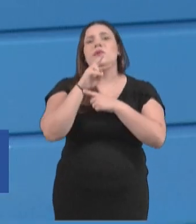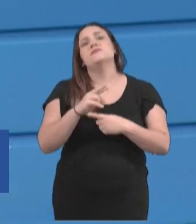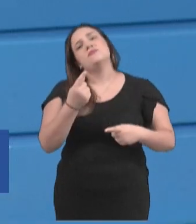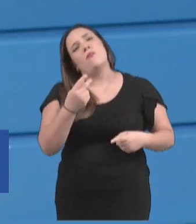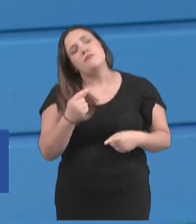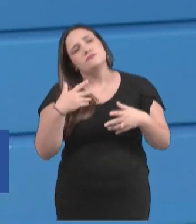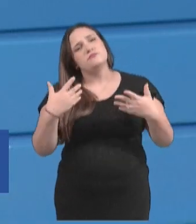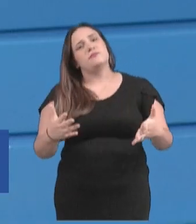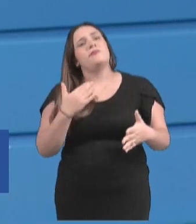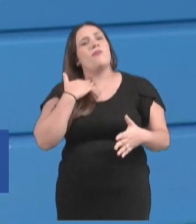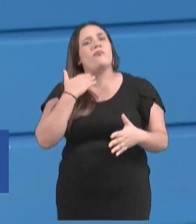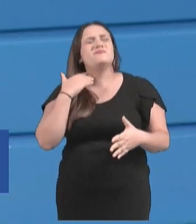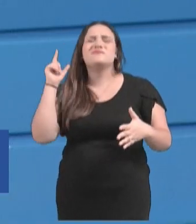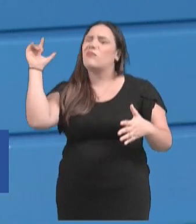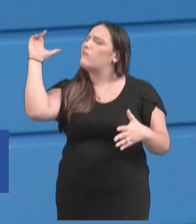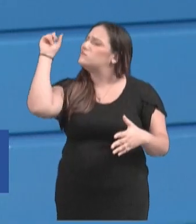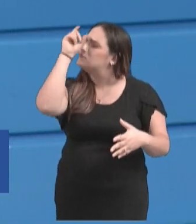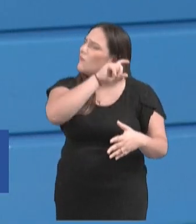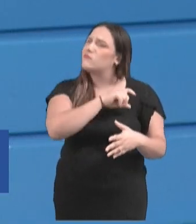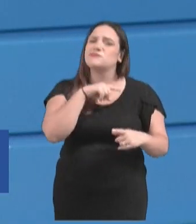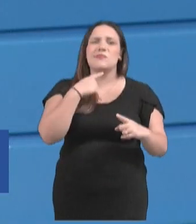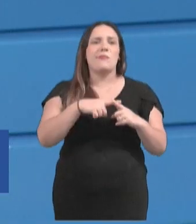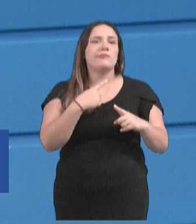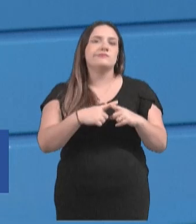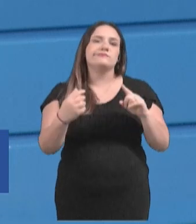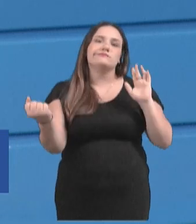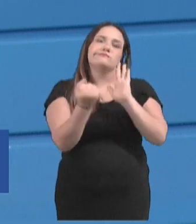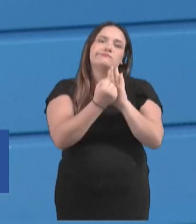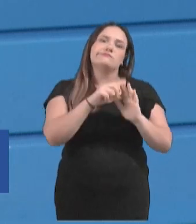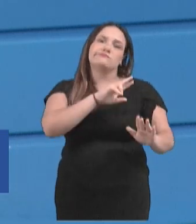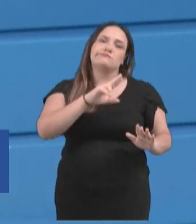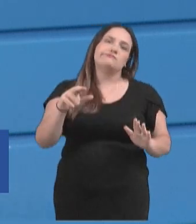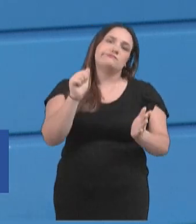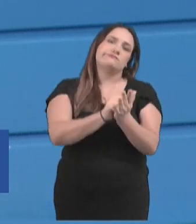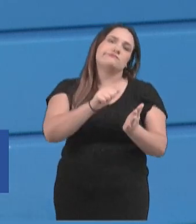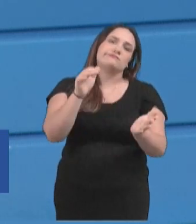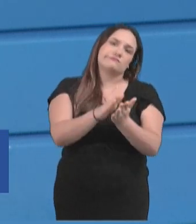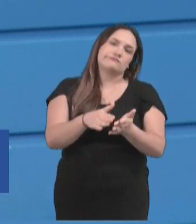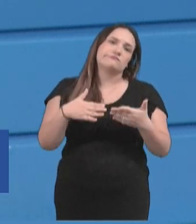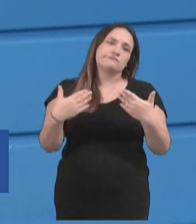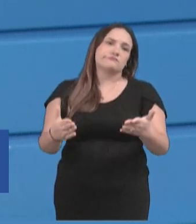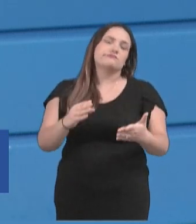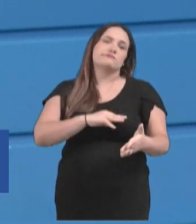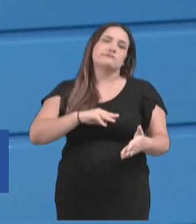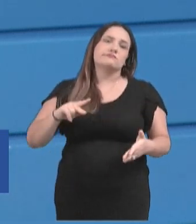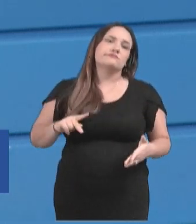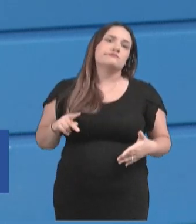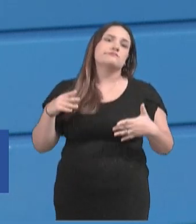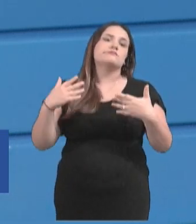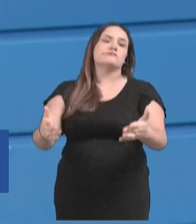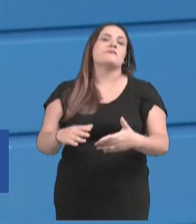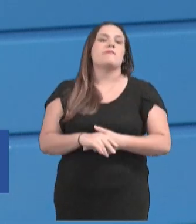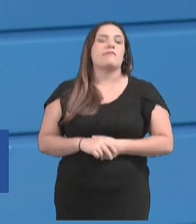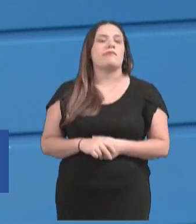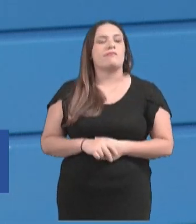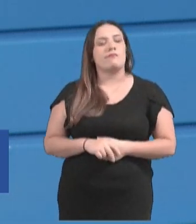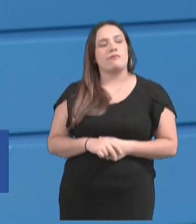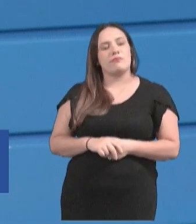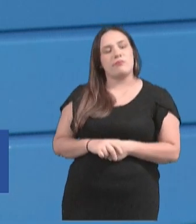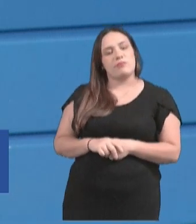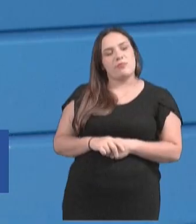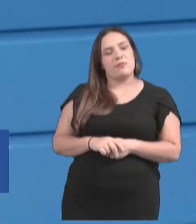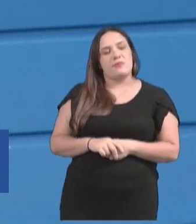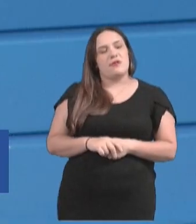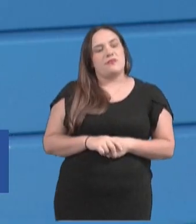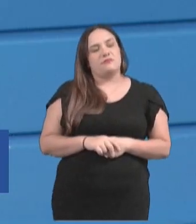fazenda, é um trabalho, porque a mata está lá, as árvores da altura dessa Assembleia aqui, mas